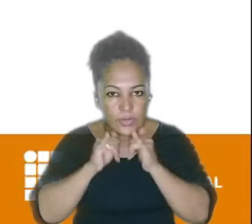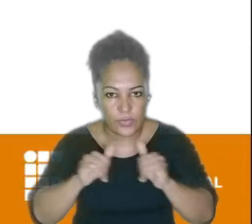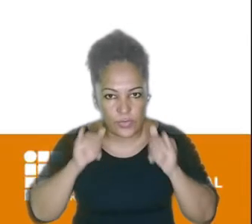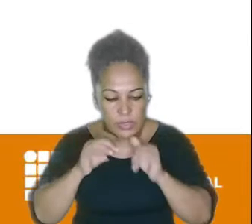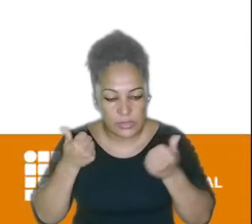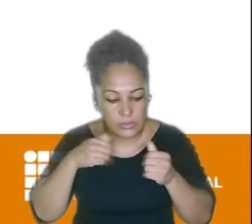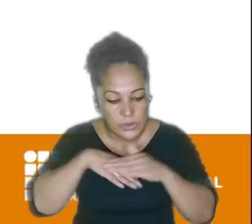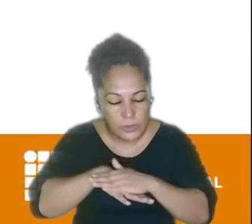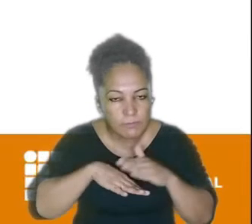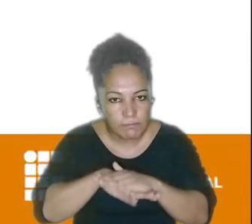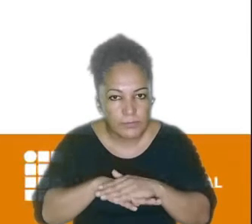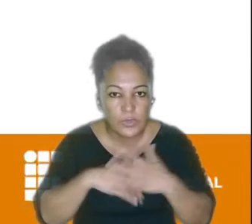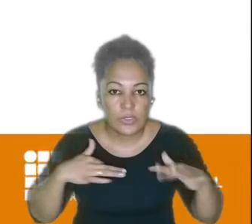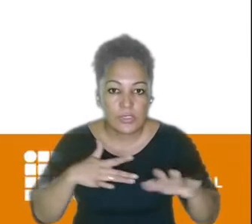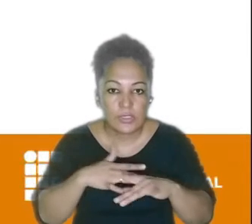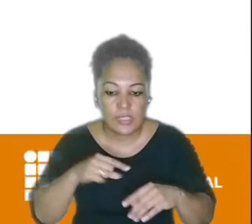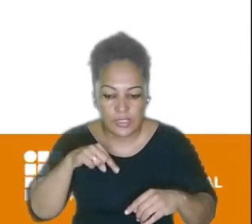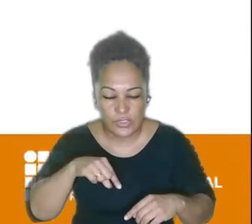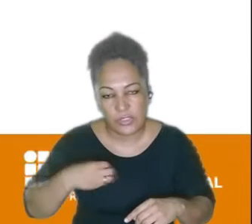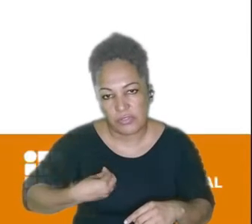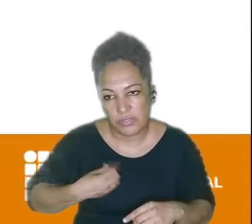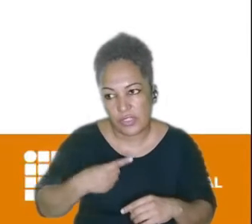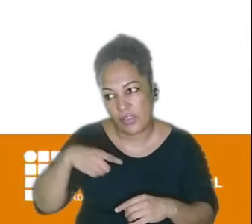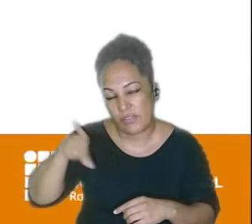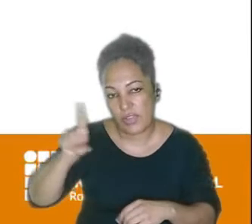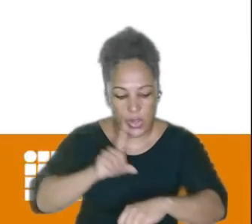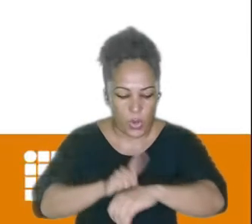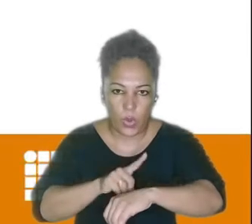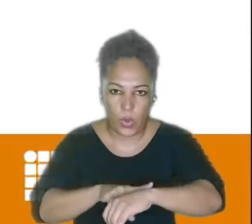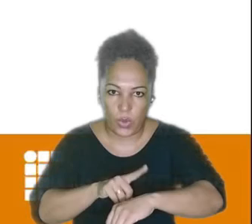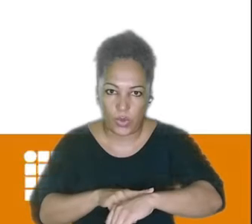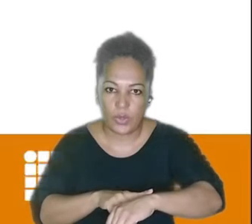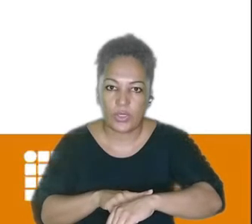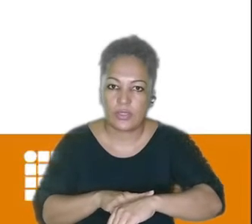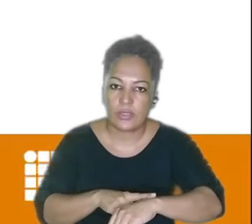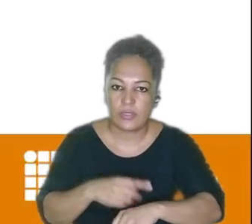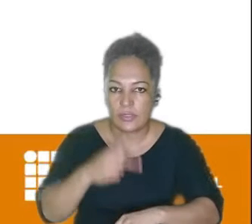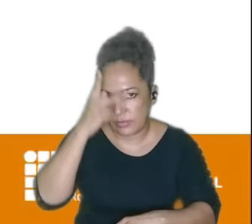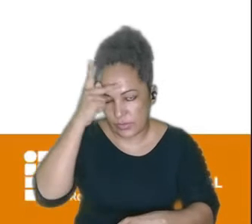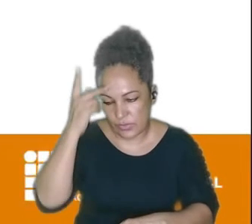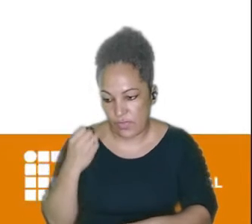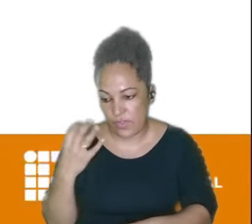as informações daquele trecho. Qual é a cidade de origem, qual é a cidade de destino, qual é o horário